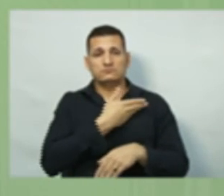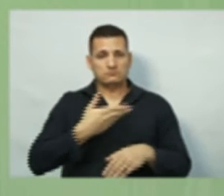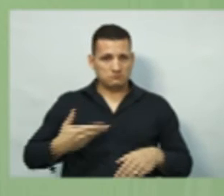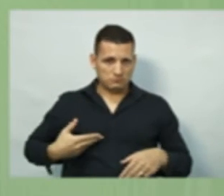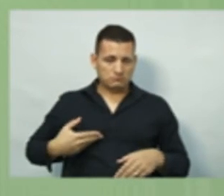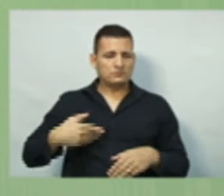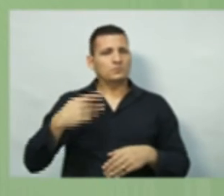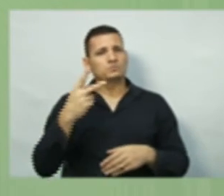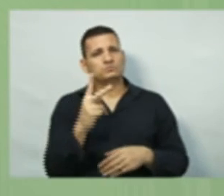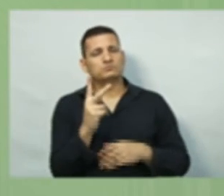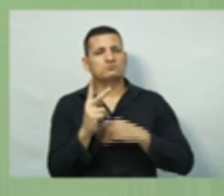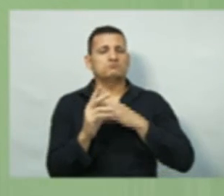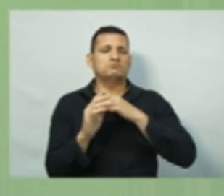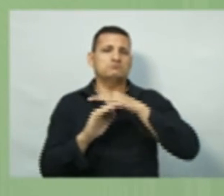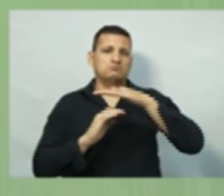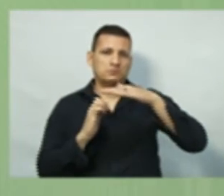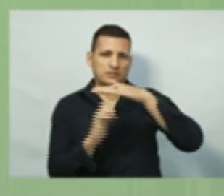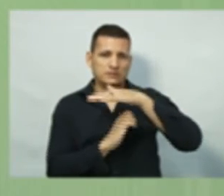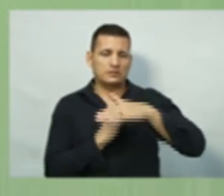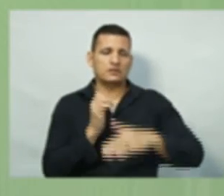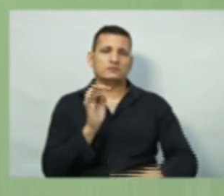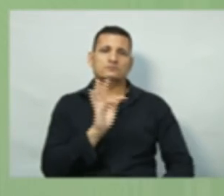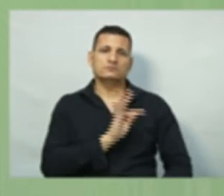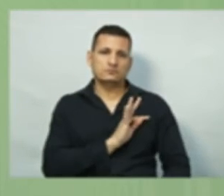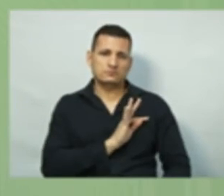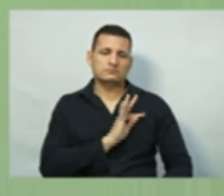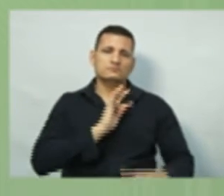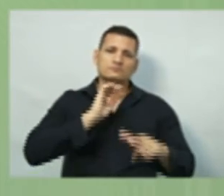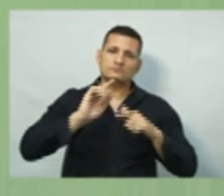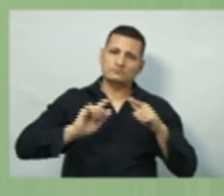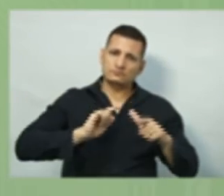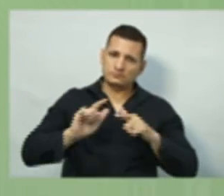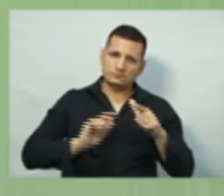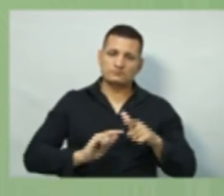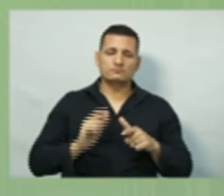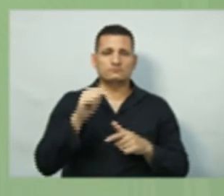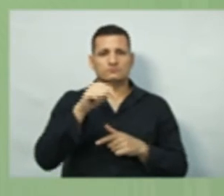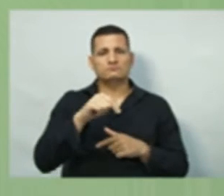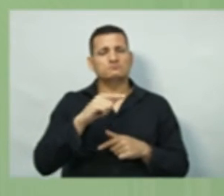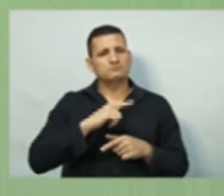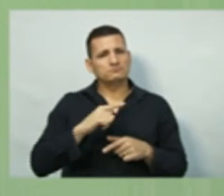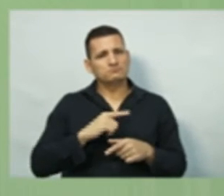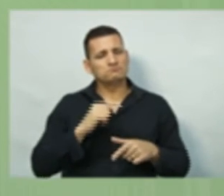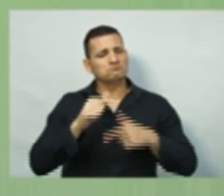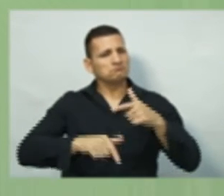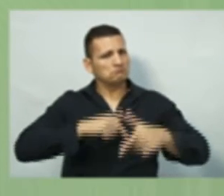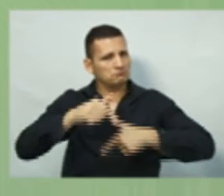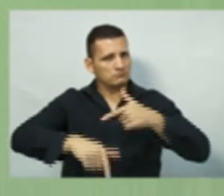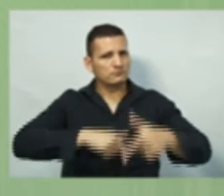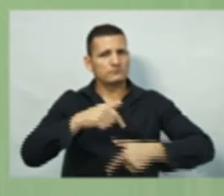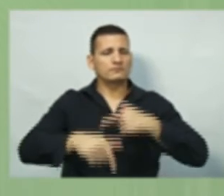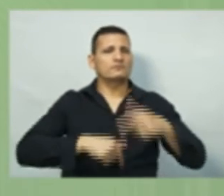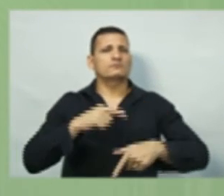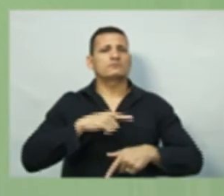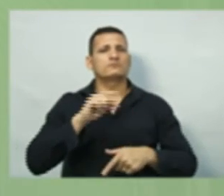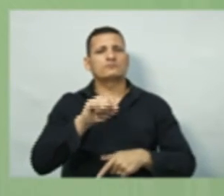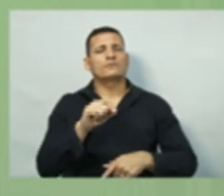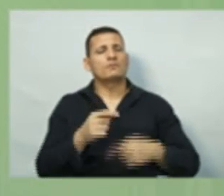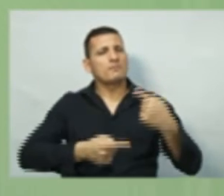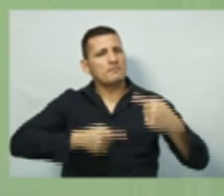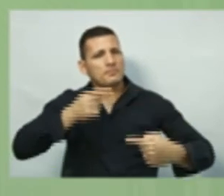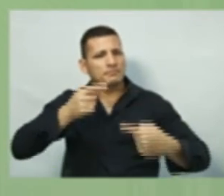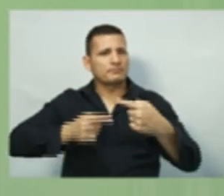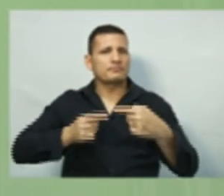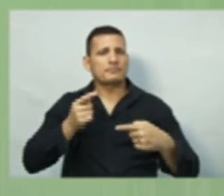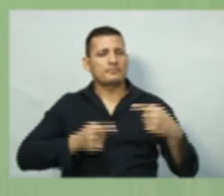seus empresários, técnicos e trabalhadores estão trabalhando de forma concertada na competição